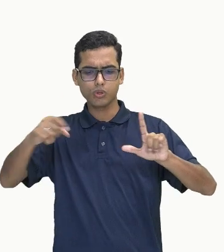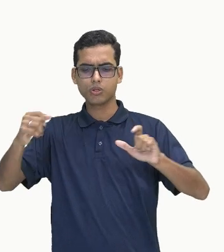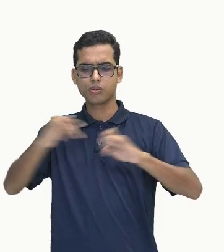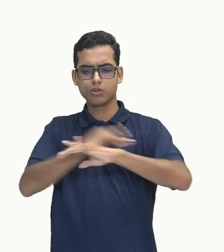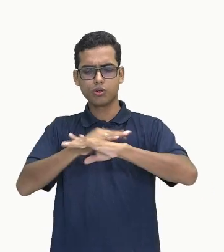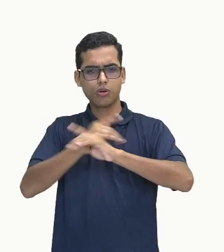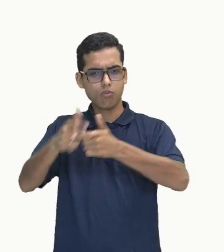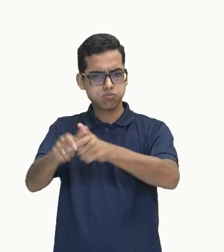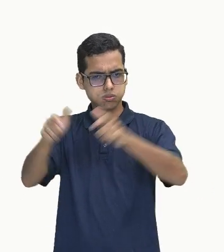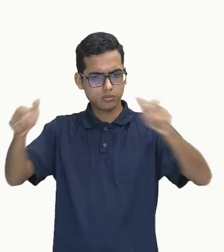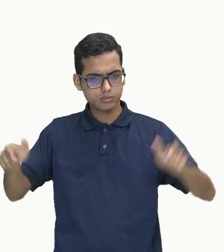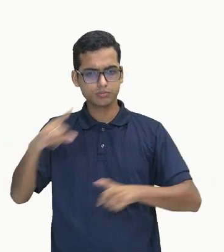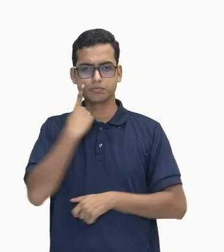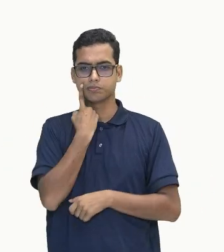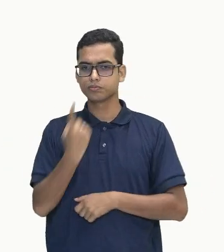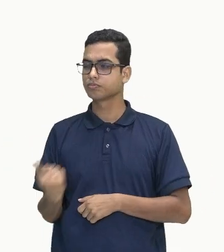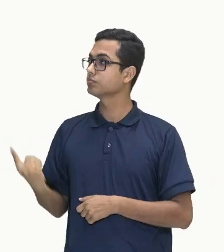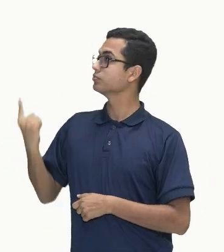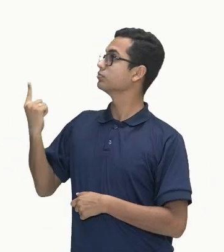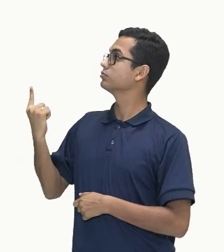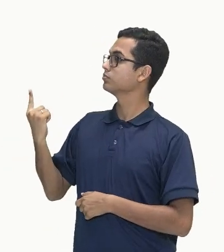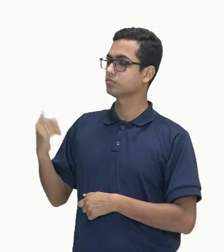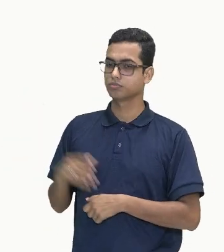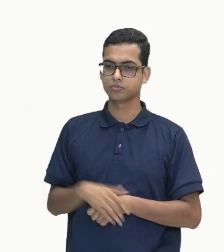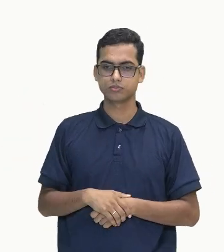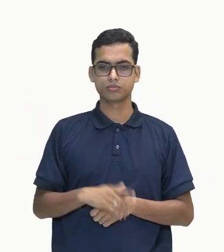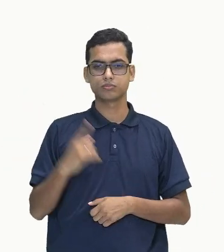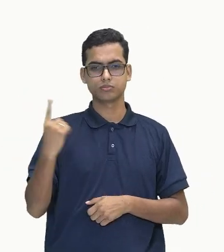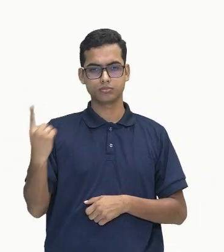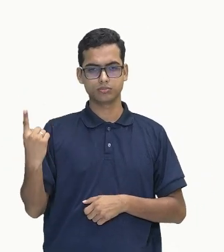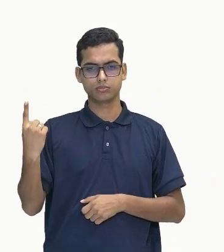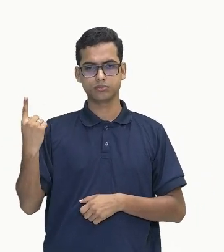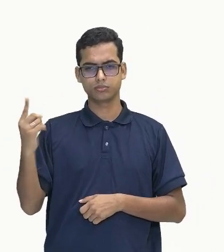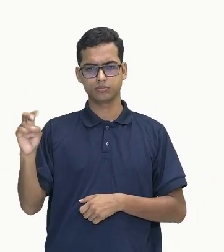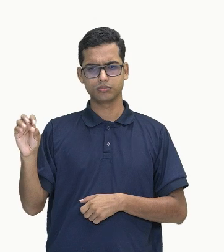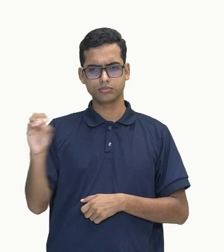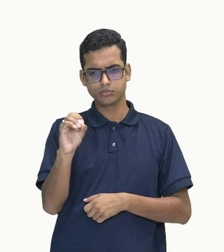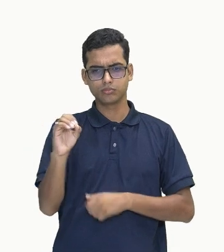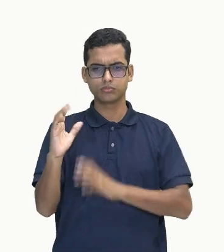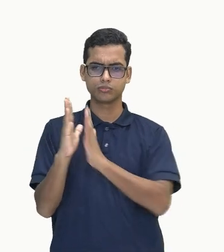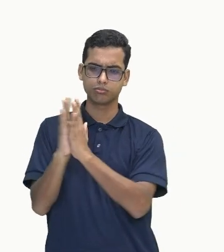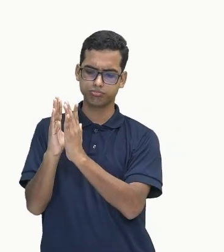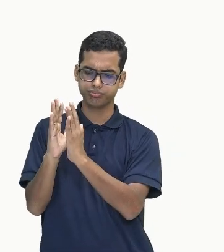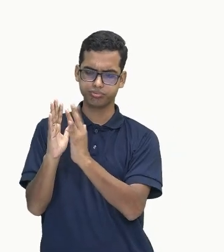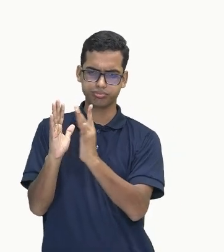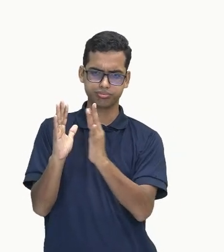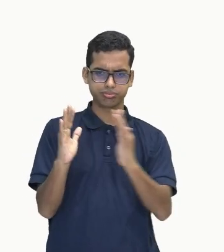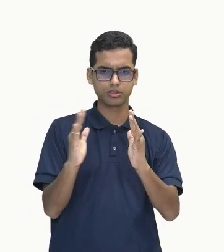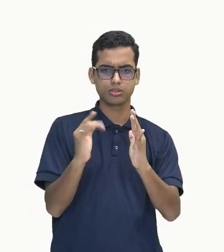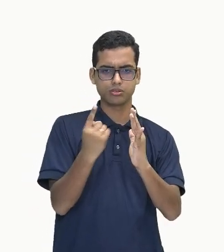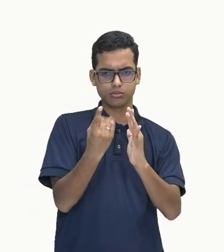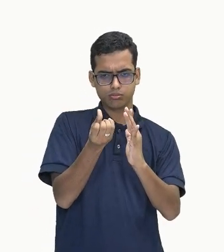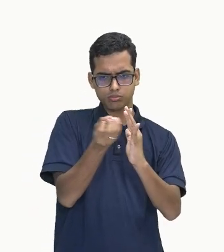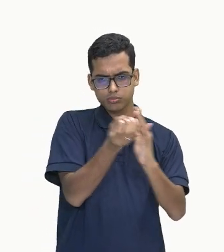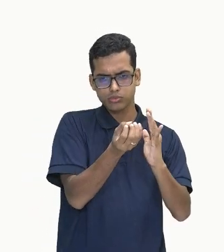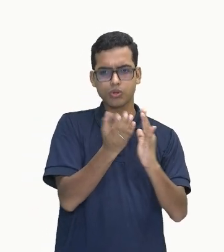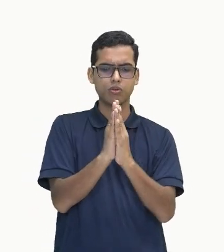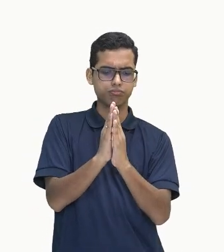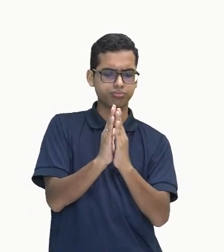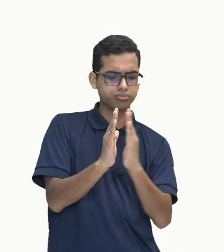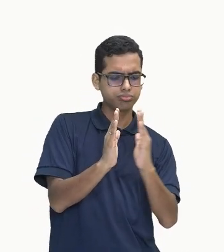a observar, né? 1800, 1900, nos anos 2000, essa mudança desse processo